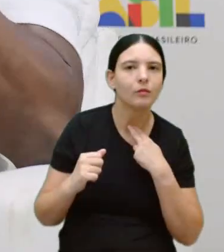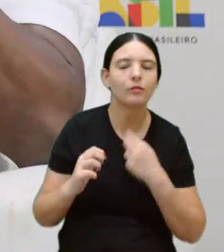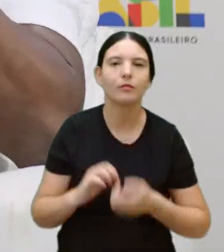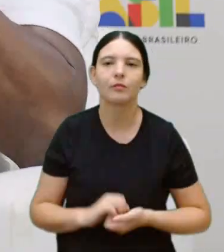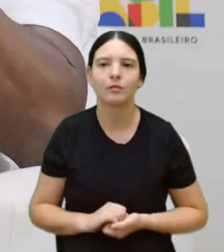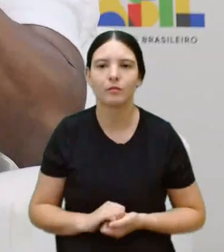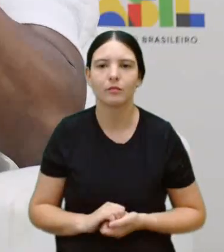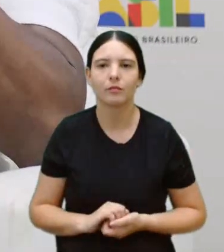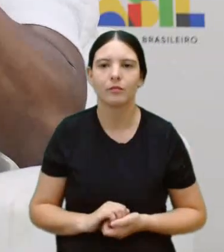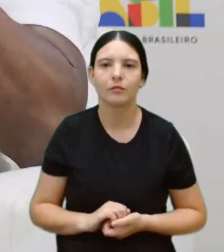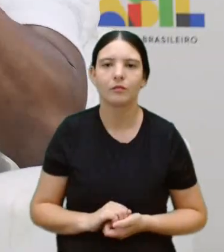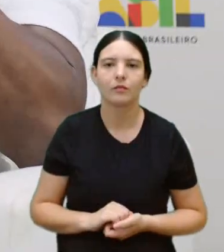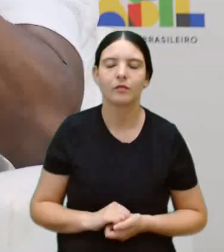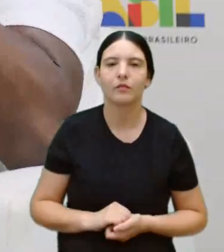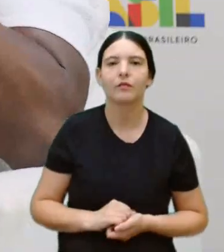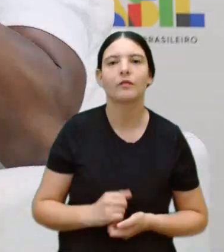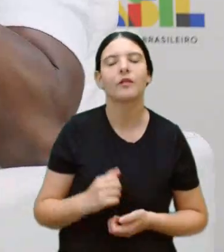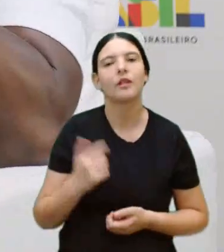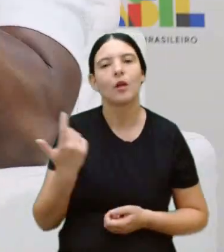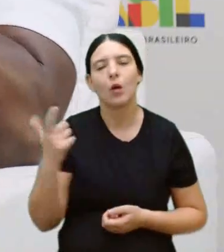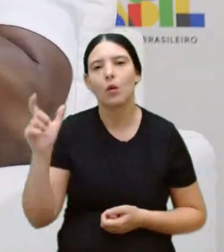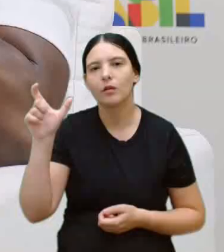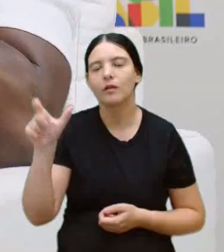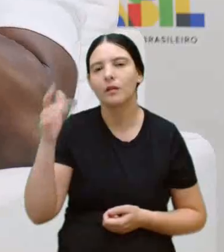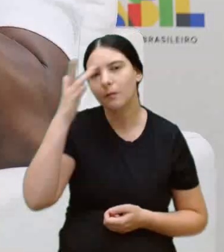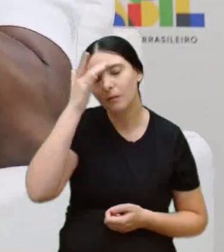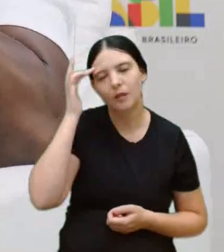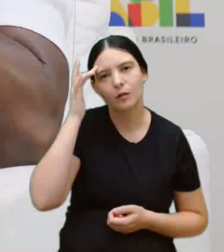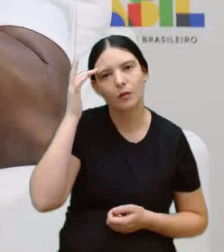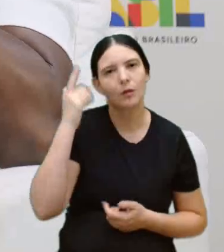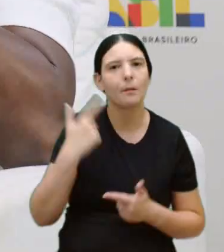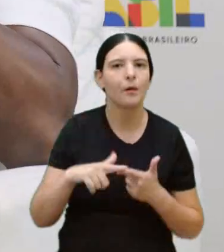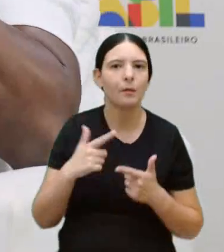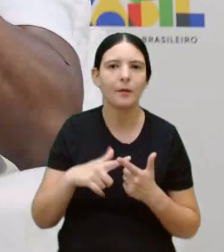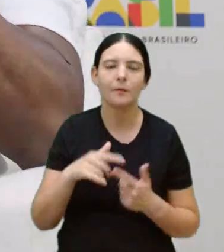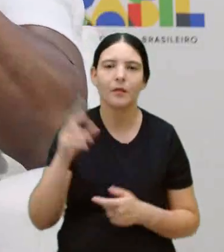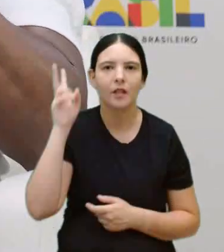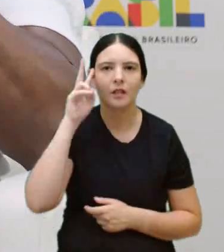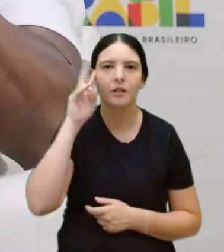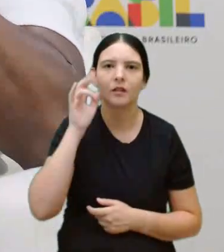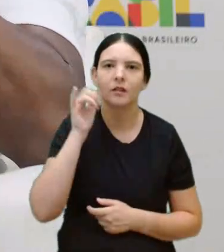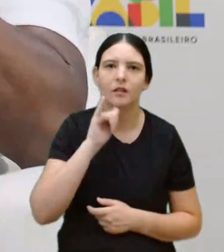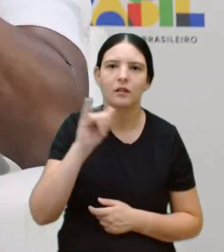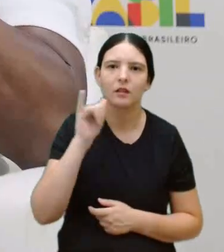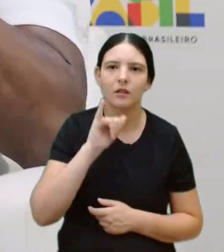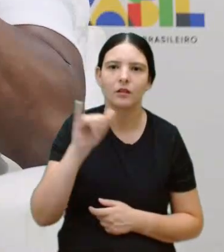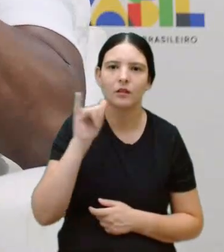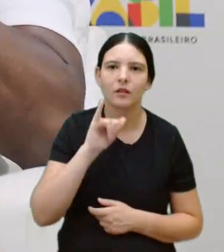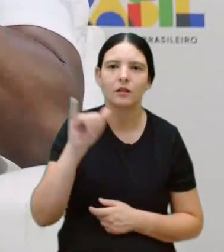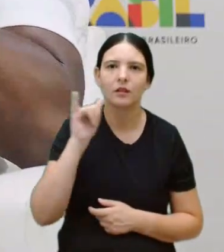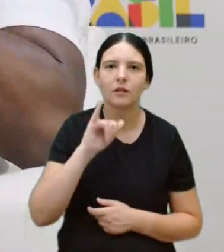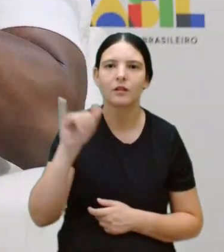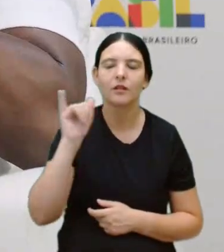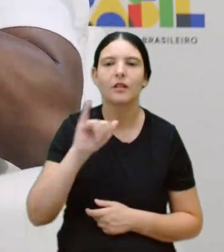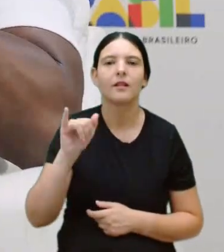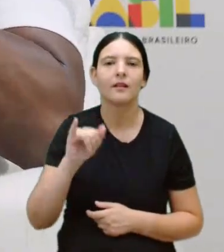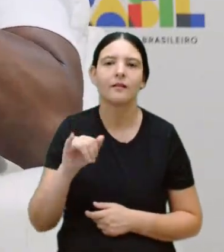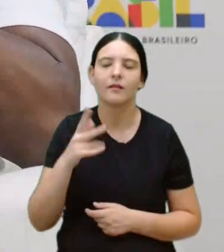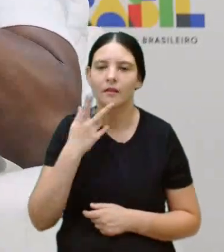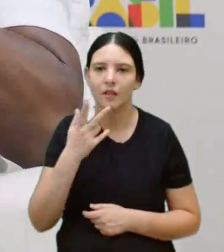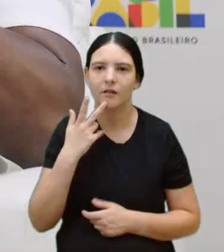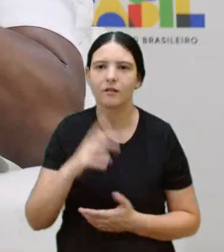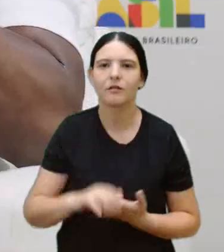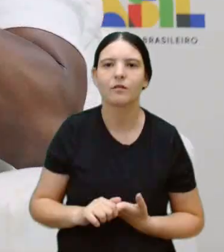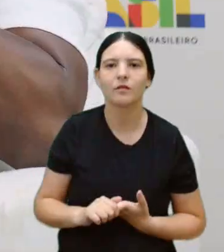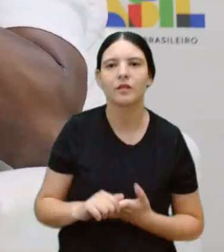Para não criar no outro uma expectativa que crie problema. Contar uma história real. Um amigo meu, não conhece, eu posso falar. Não é... É algo que está